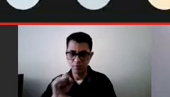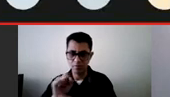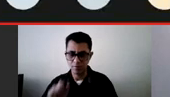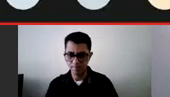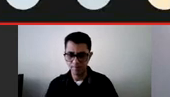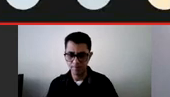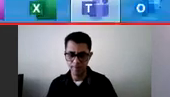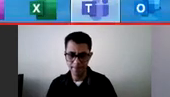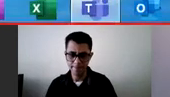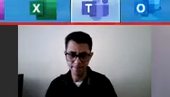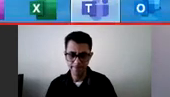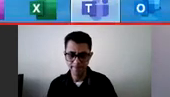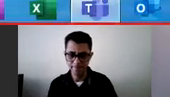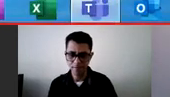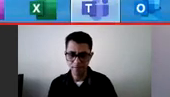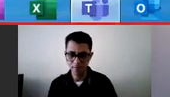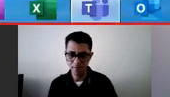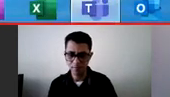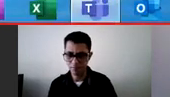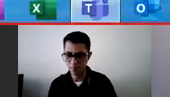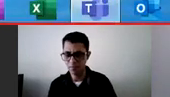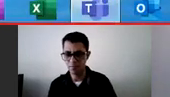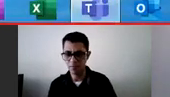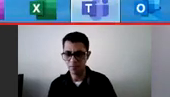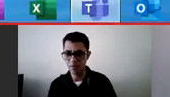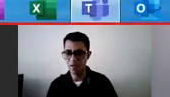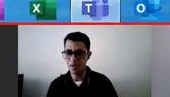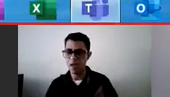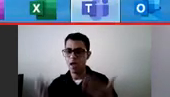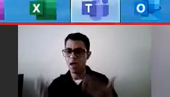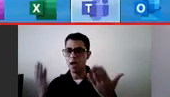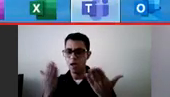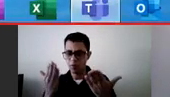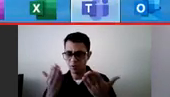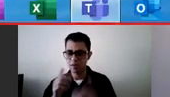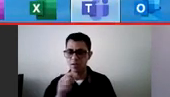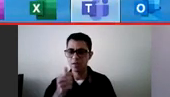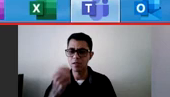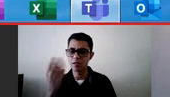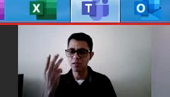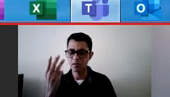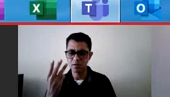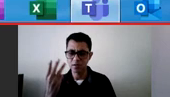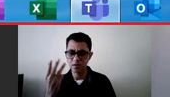Windows Detector Master. O que que acontece, ó, agora são 15h33. Nossa!